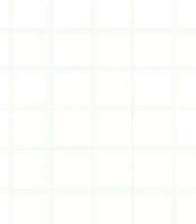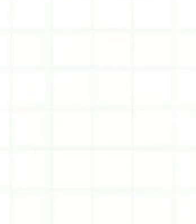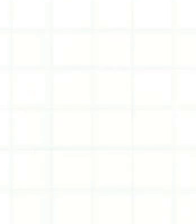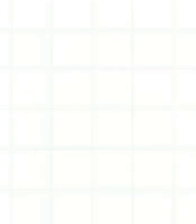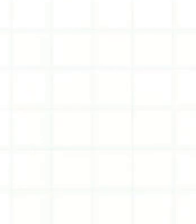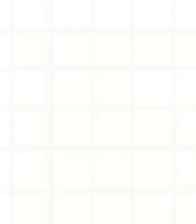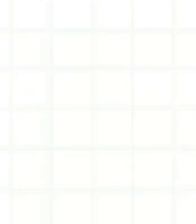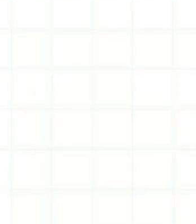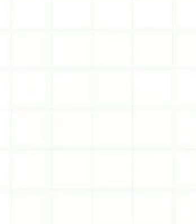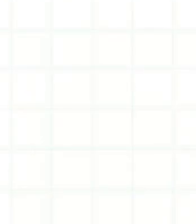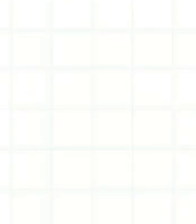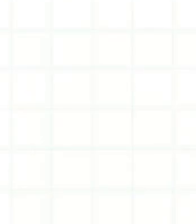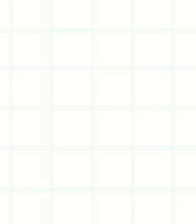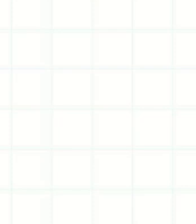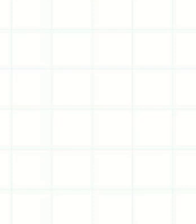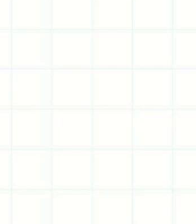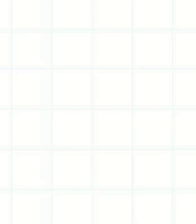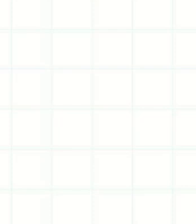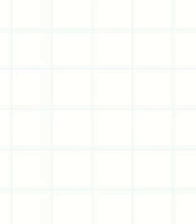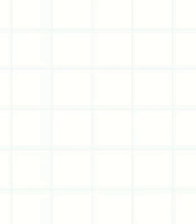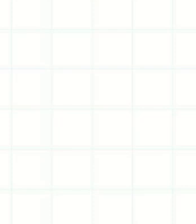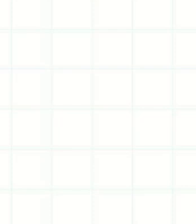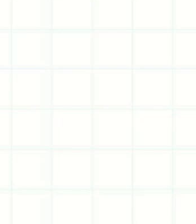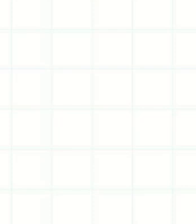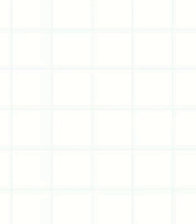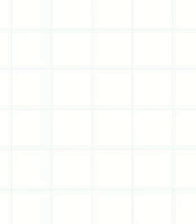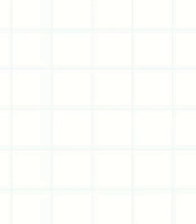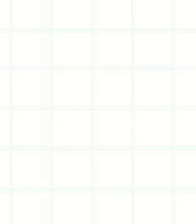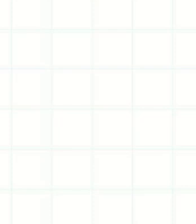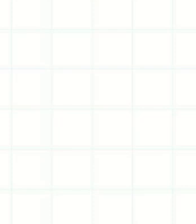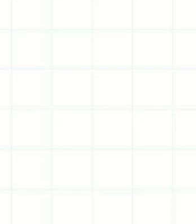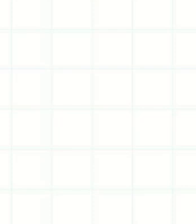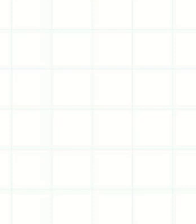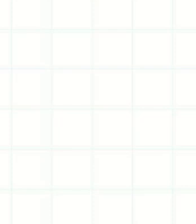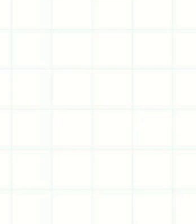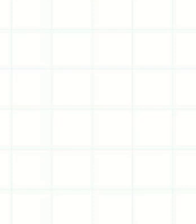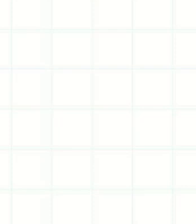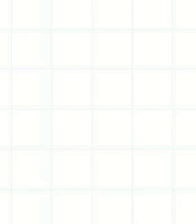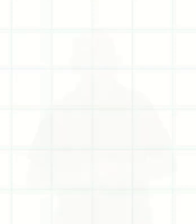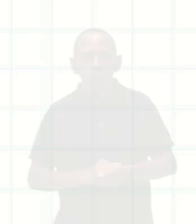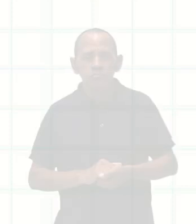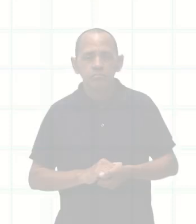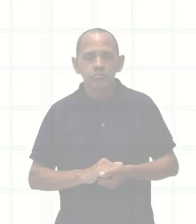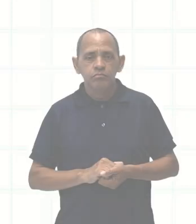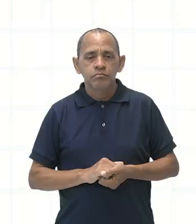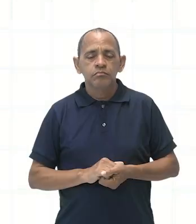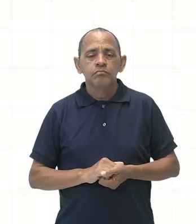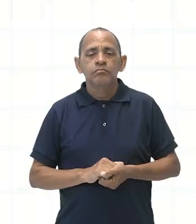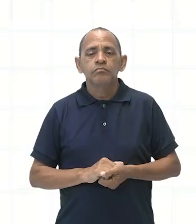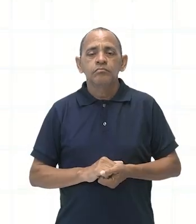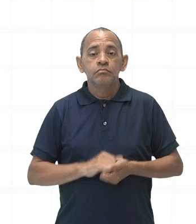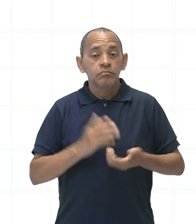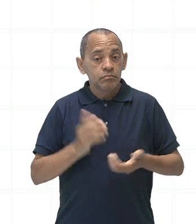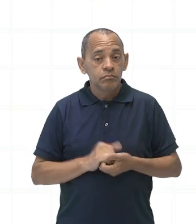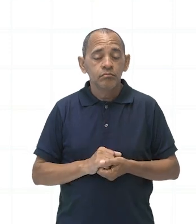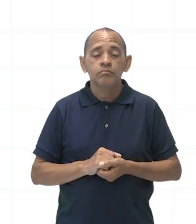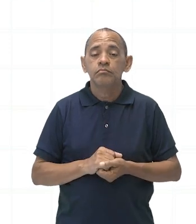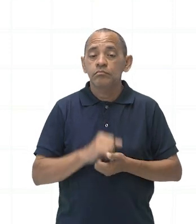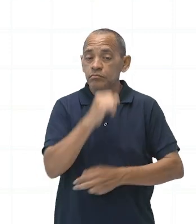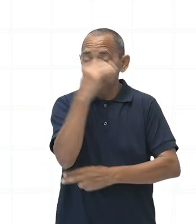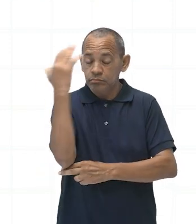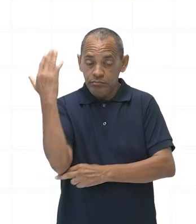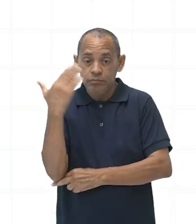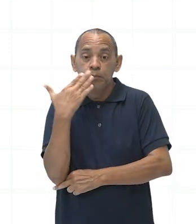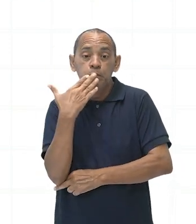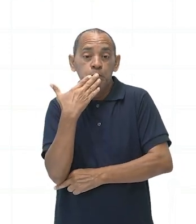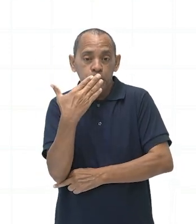socorro urgente. Neste meu exemplo aí, o sujeito é o meio ambiente. Pede socorro urgente ao